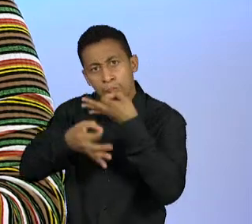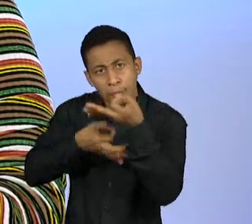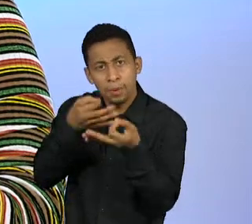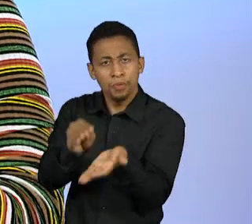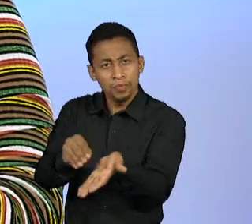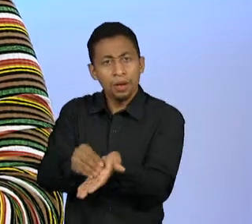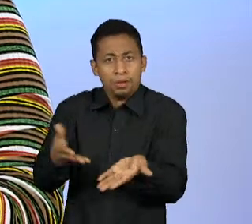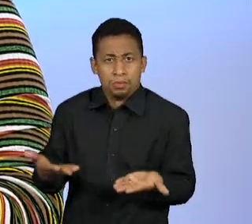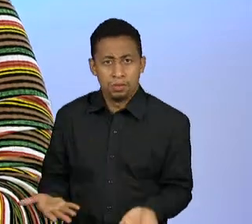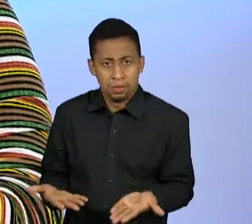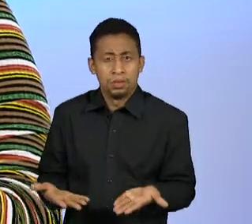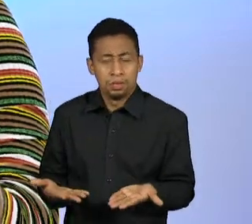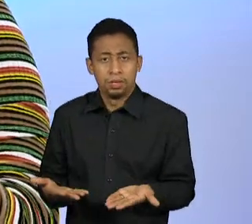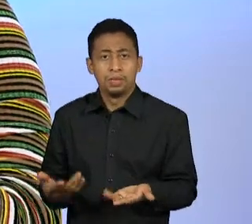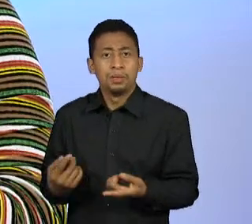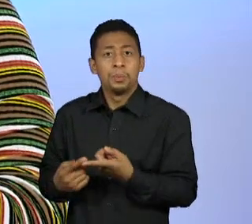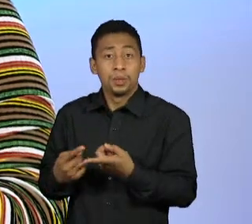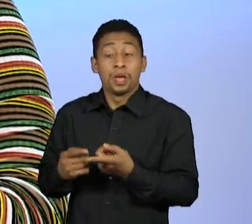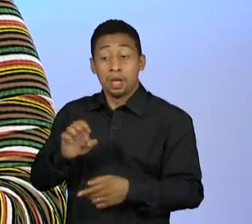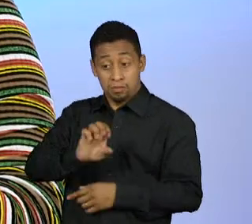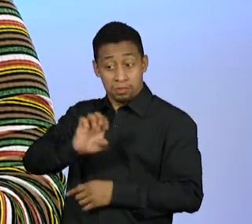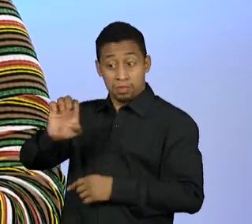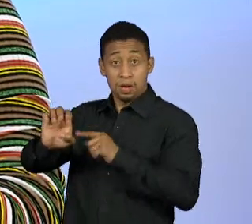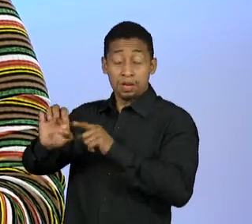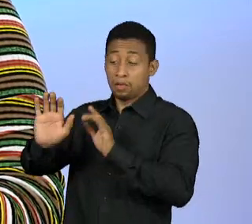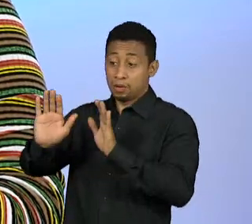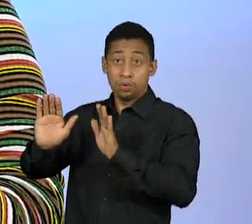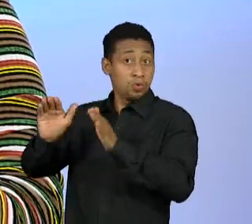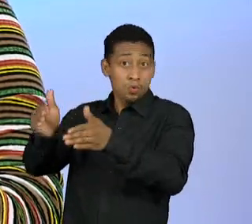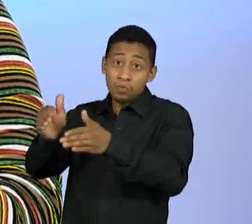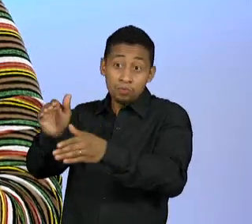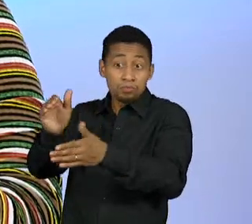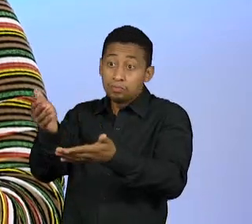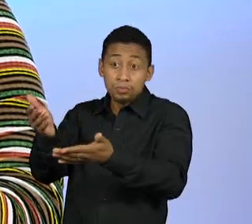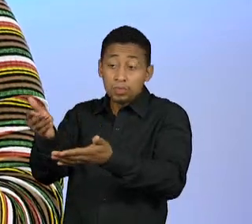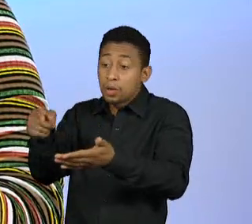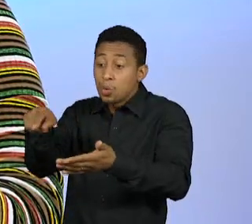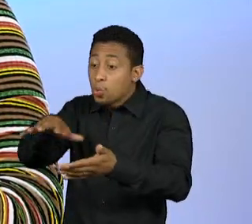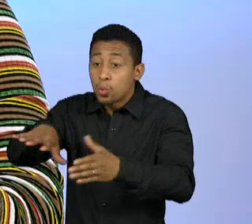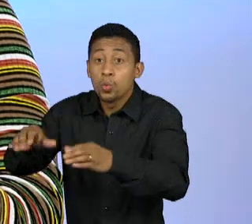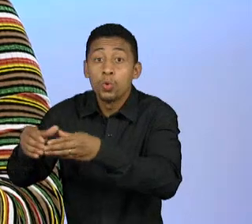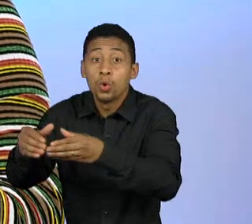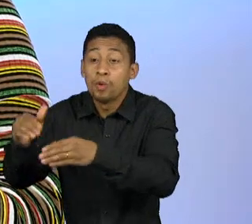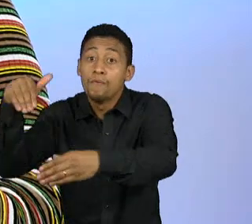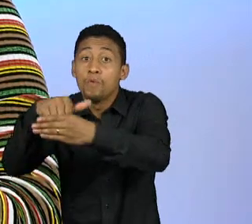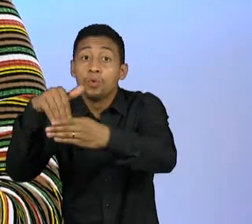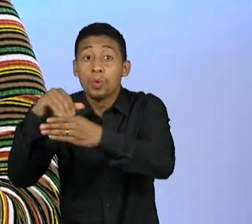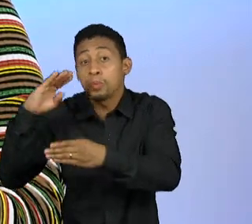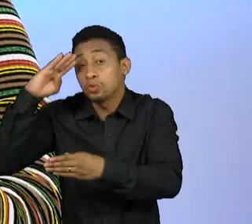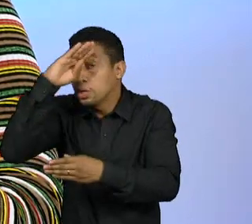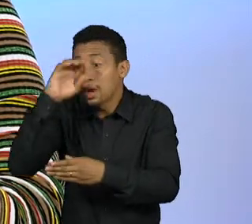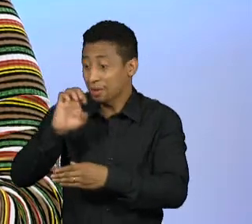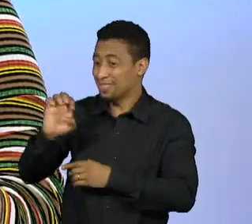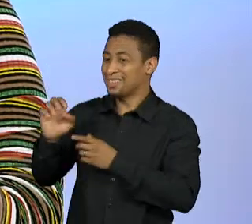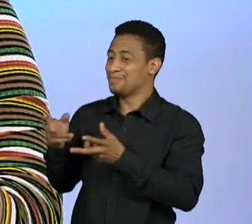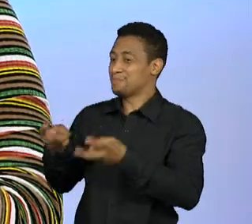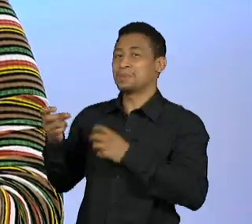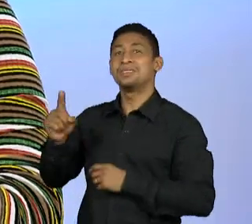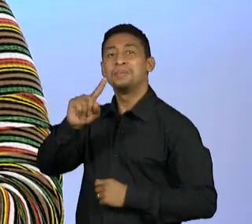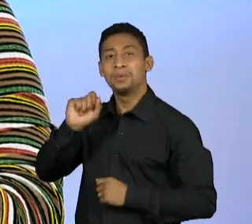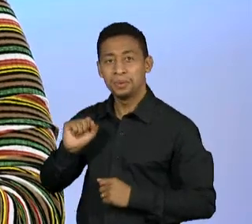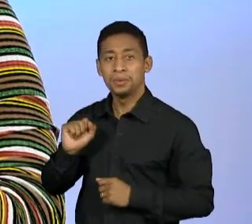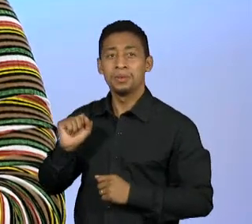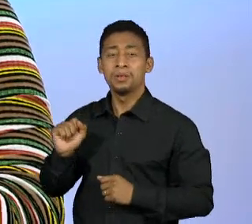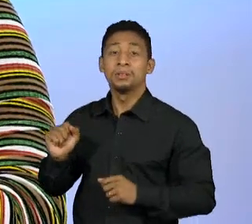olhou para esse rebanho, entre aspas, que votou no Bolsonaro, que tem muito a ver, por exemplo, né, com as